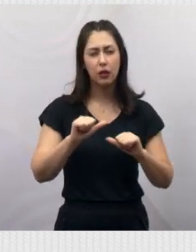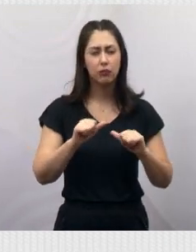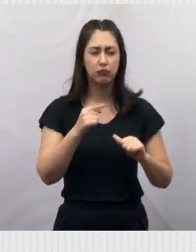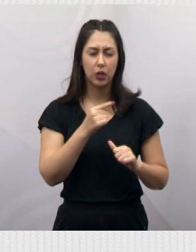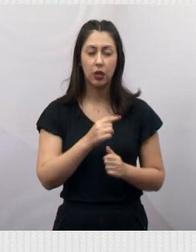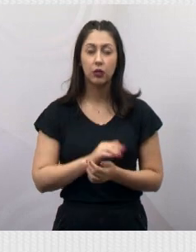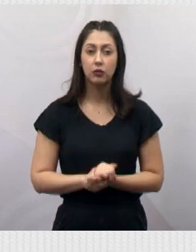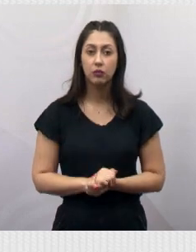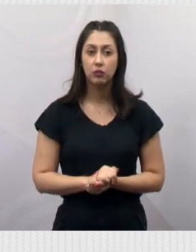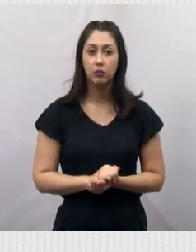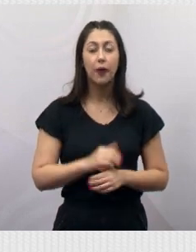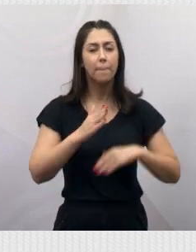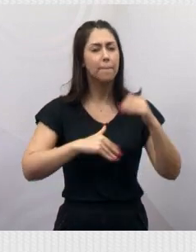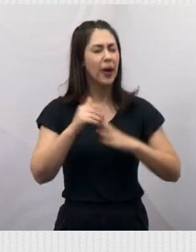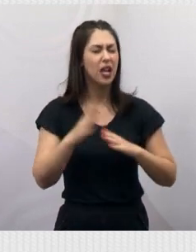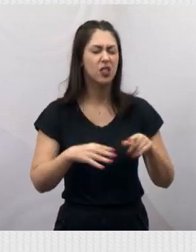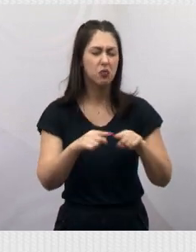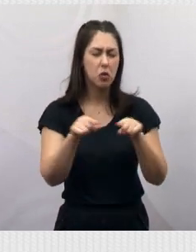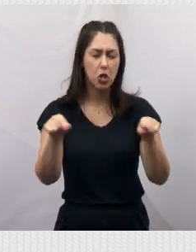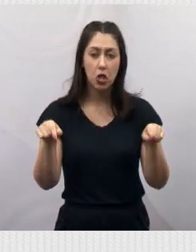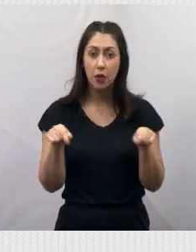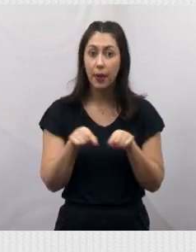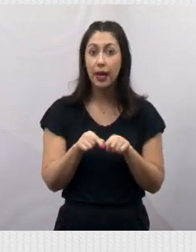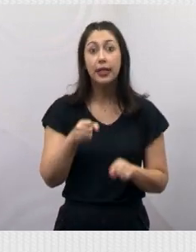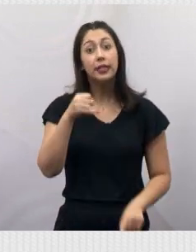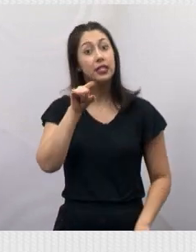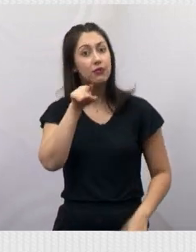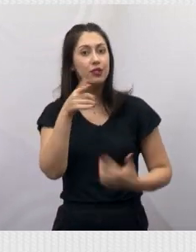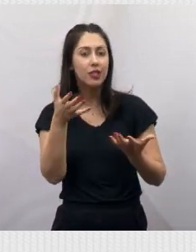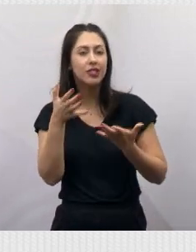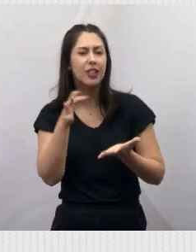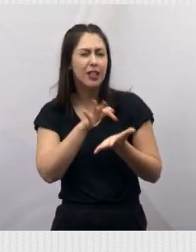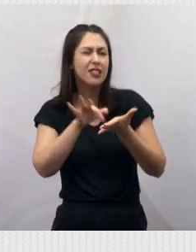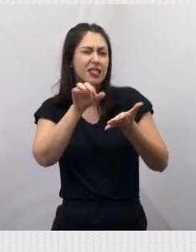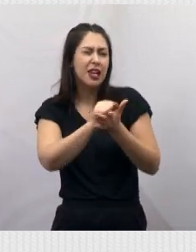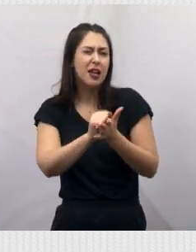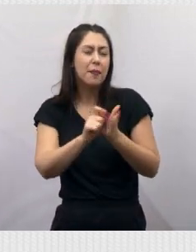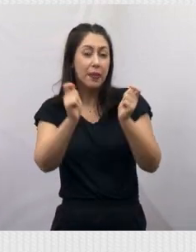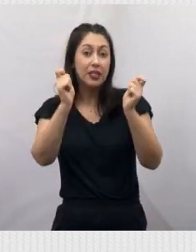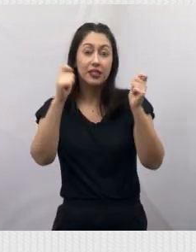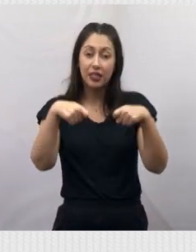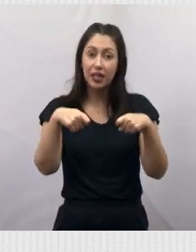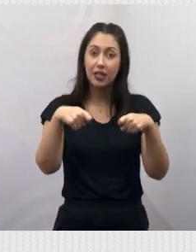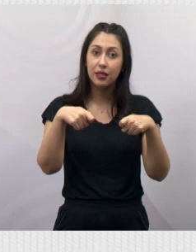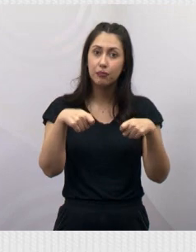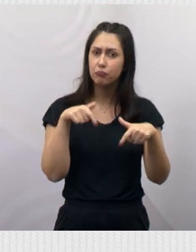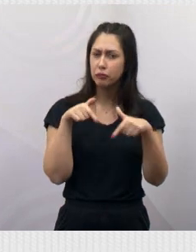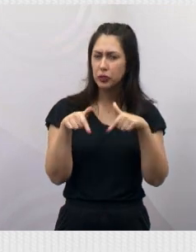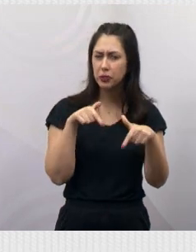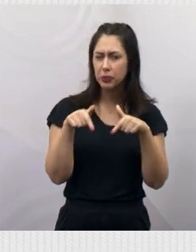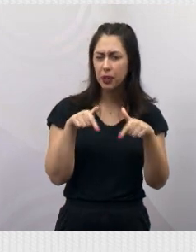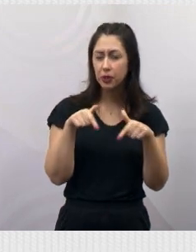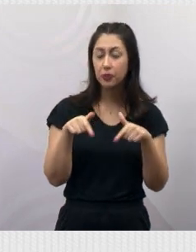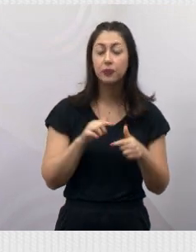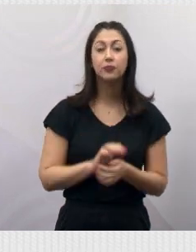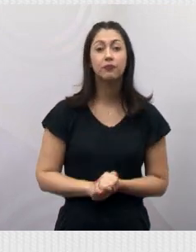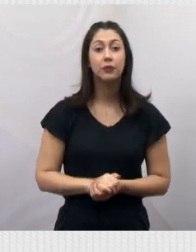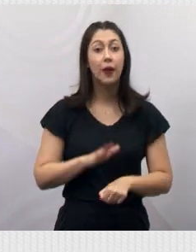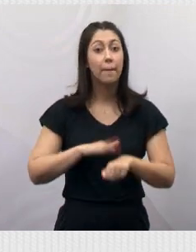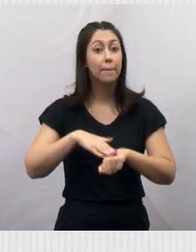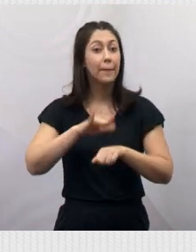laboratoriais. Então, não perca essa oportunidade, quem quiser se inscrever, de se capacitar ao mercado de trabalho.